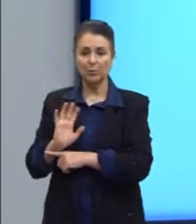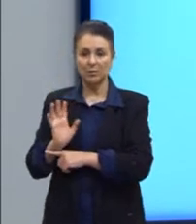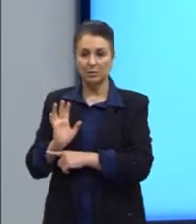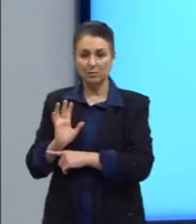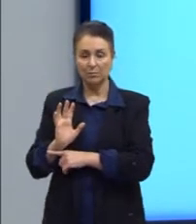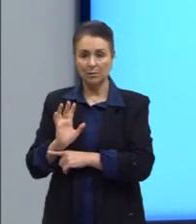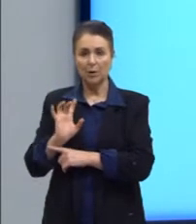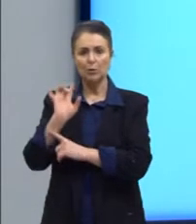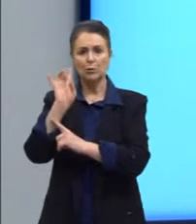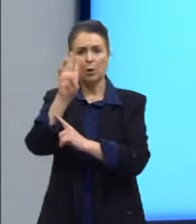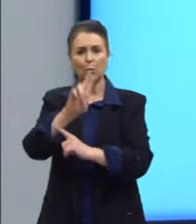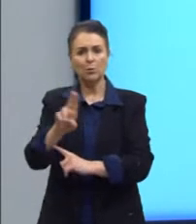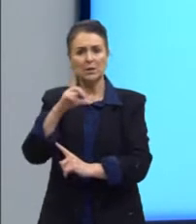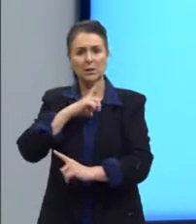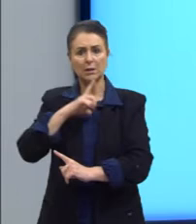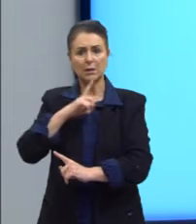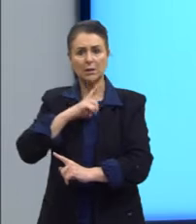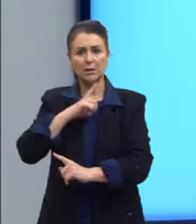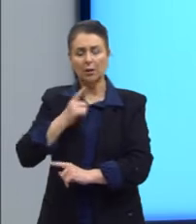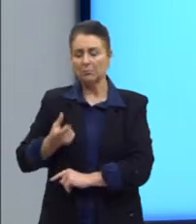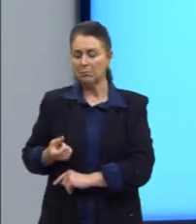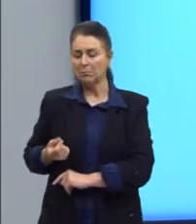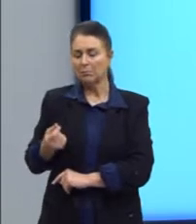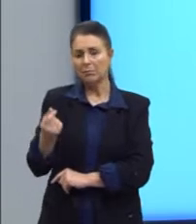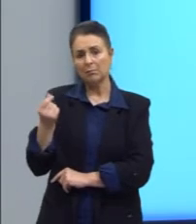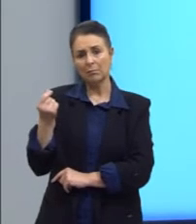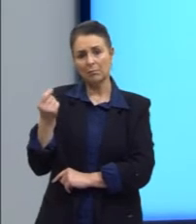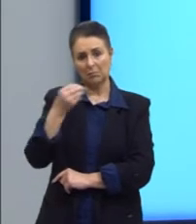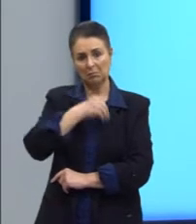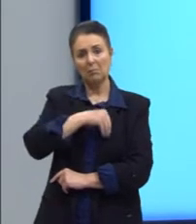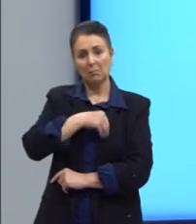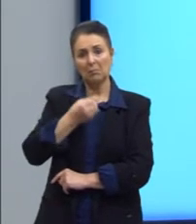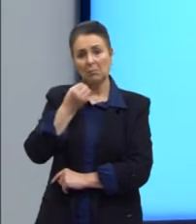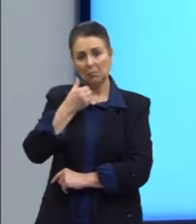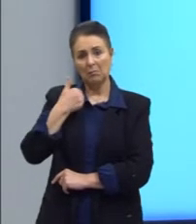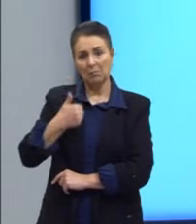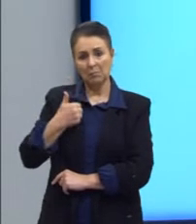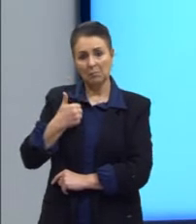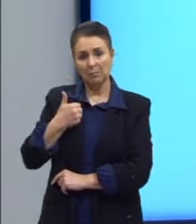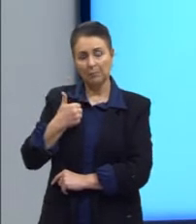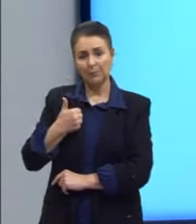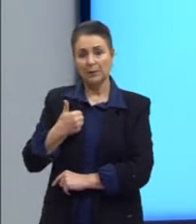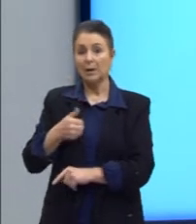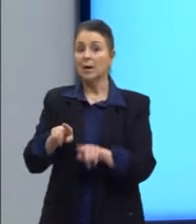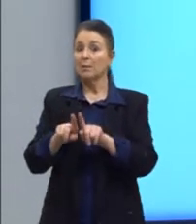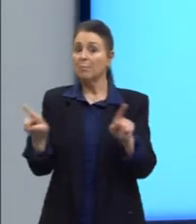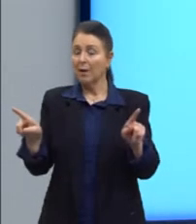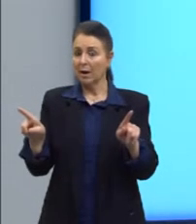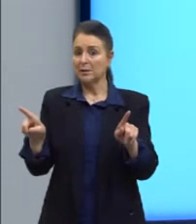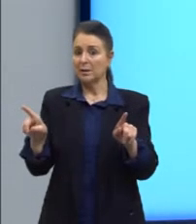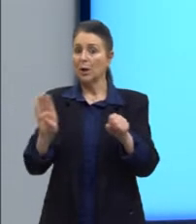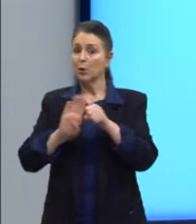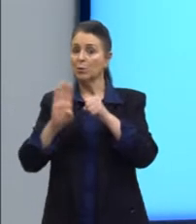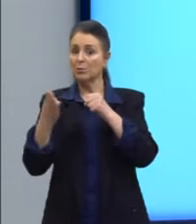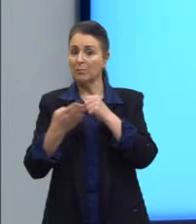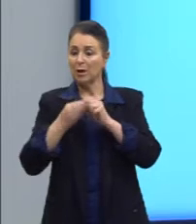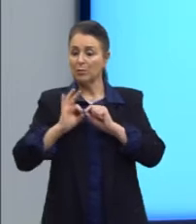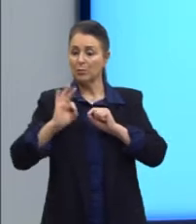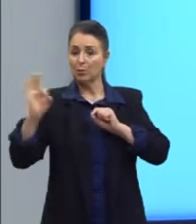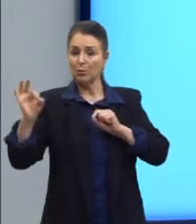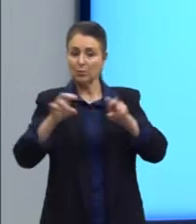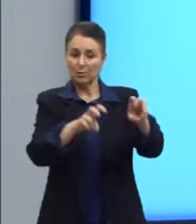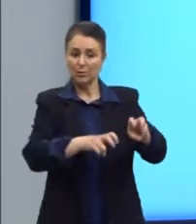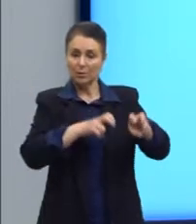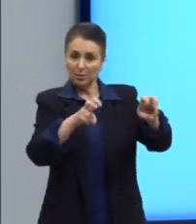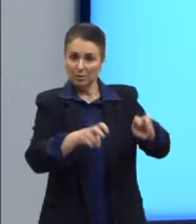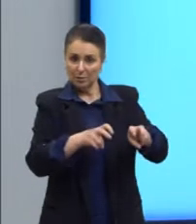exclusividade daqueles que têm altas rendas. Em contrapartida, nas periferias, nas zonas rurais e